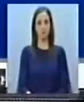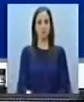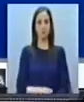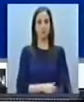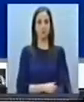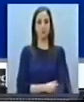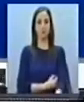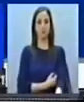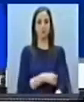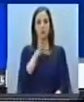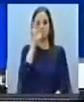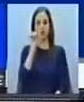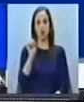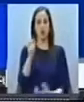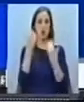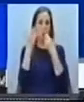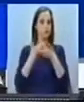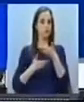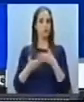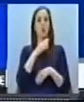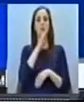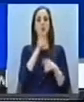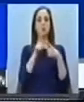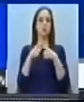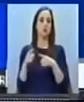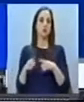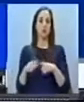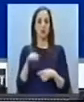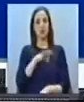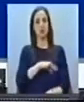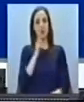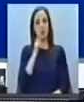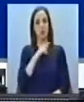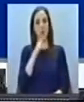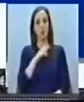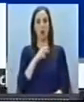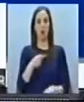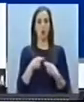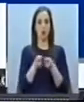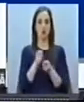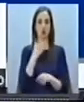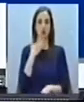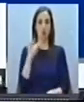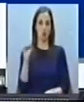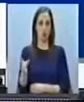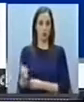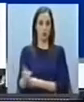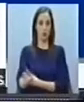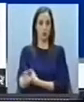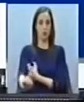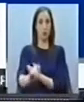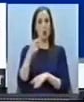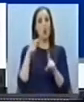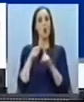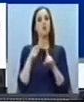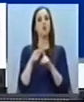Gustavo vai trocar informações com vários países sobre rendimentos elevados que são ocultados nos estrangeiro com o intuito de combater a invasão